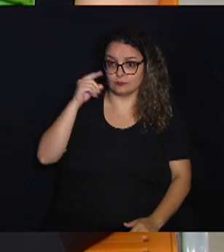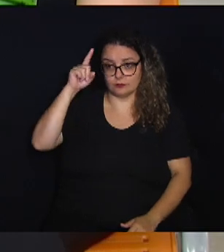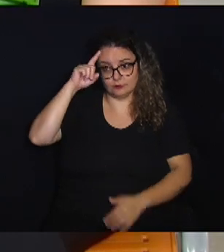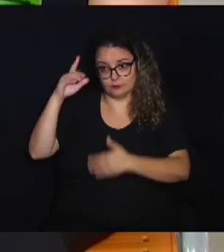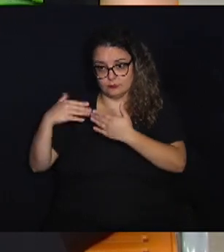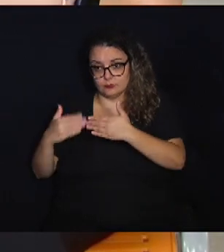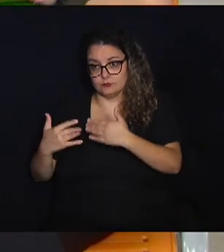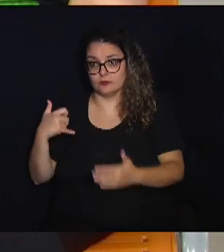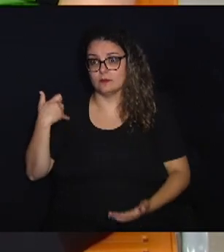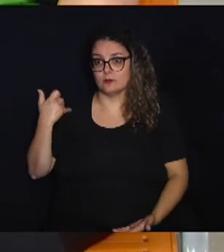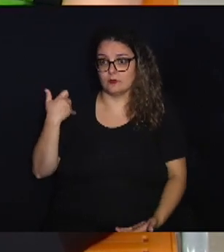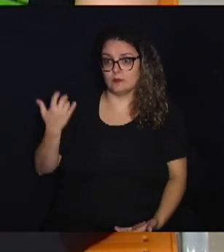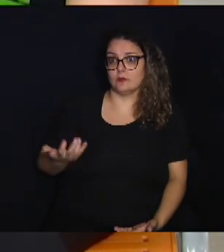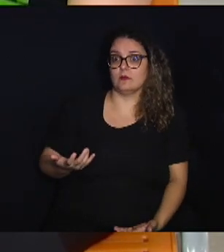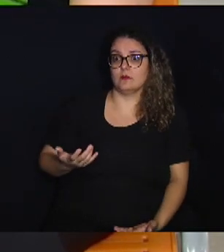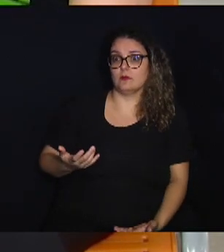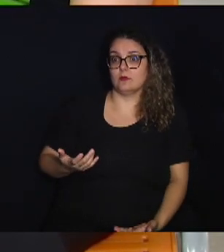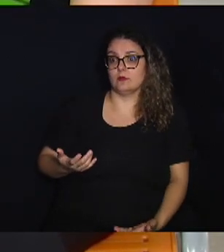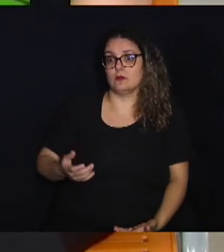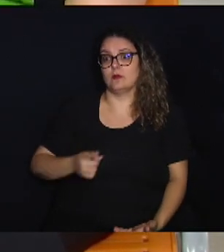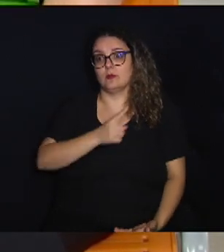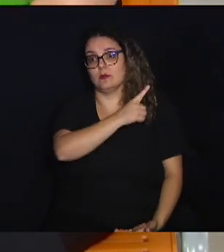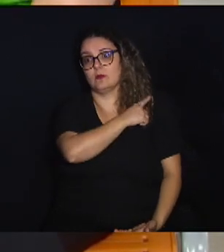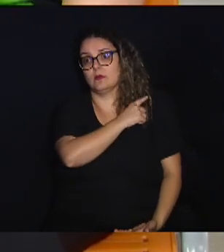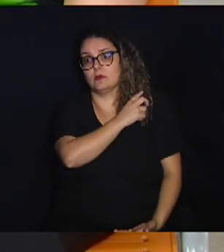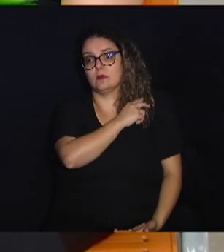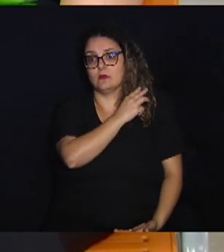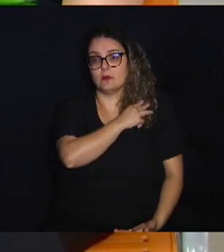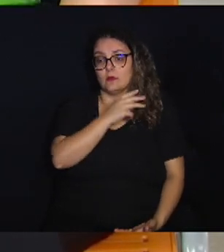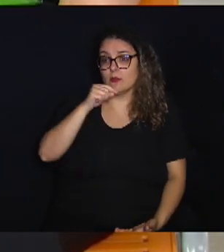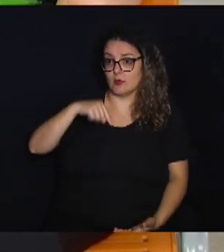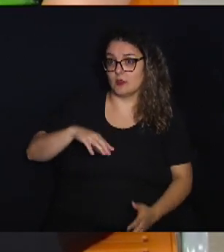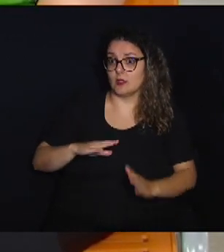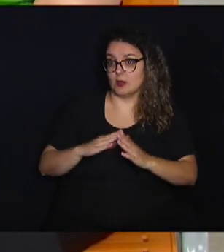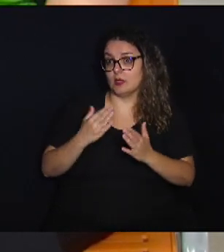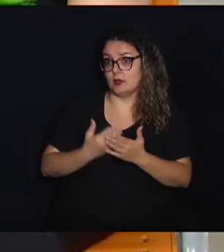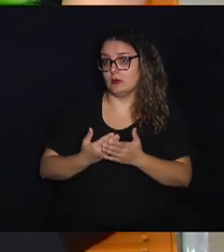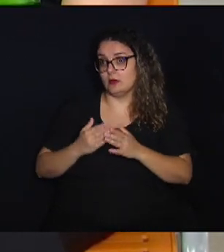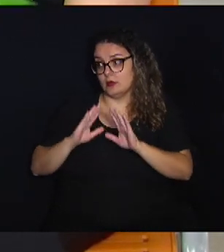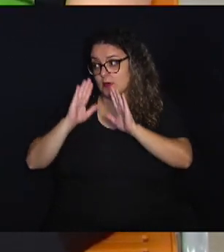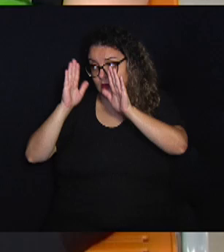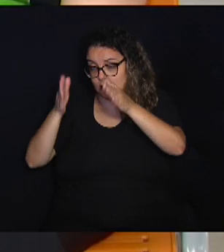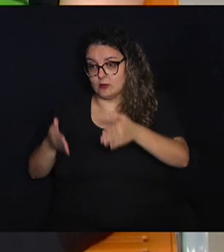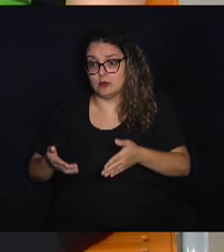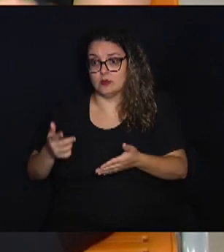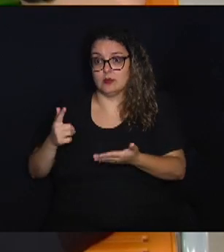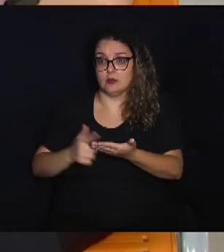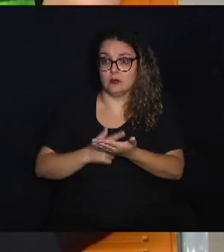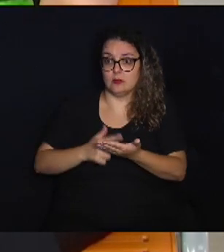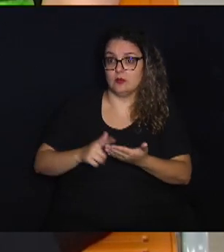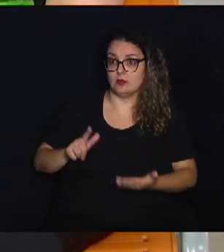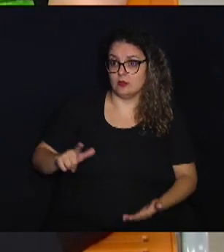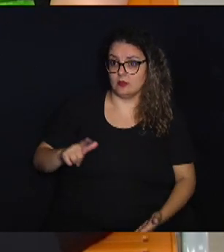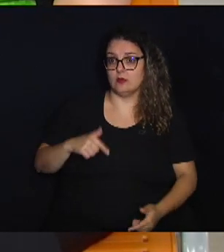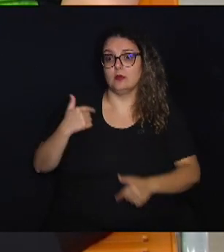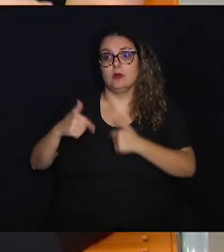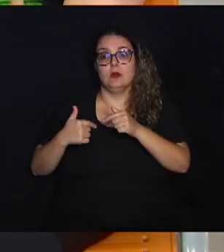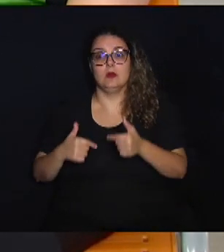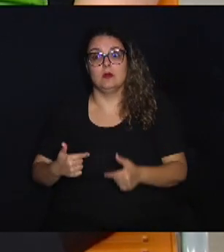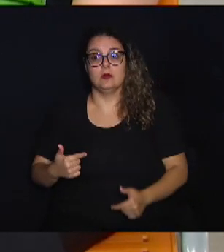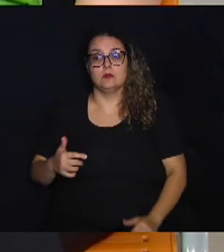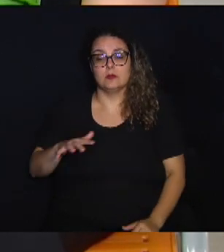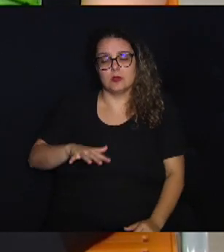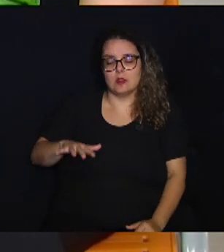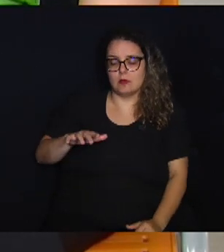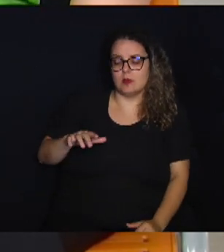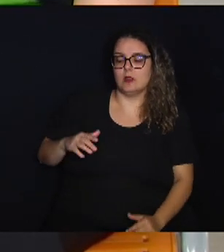nessa faixa etária. E no ensino médio, aqui na escola, a gente volta mais a literatura para o trabalho com as escolas literárias e